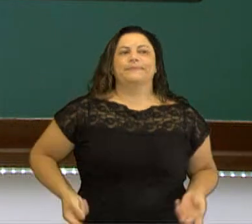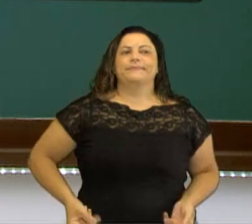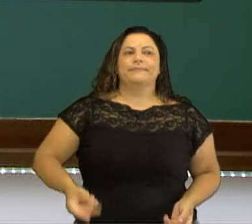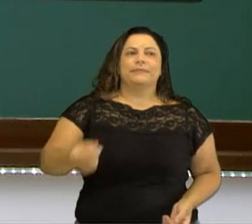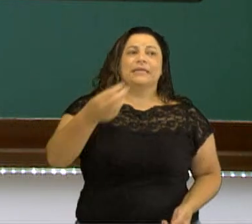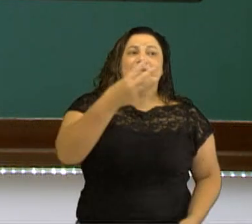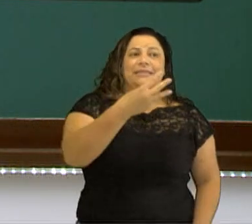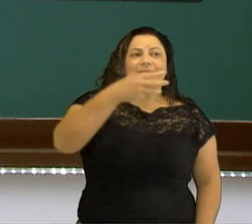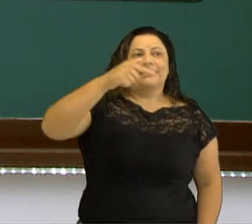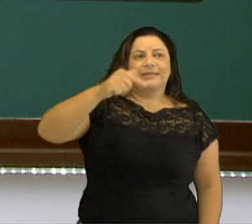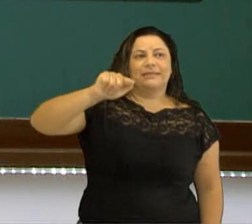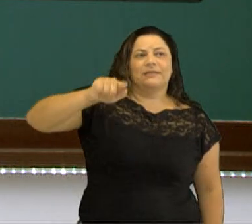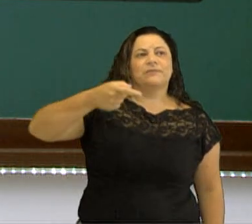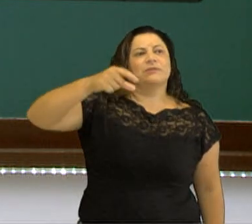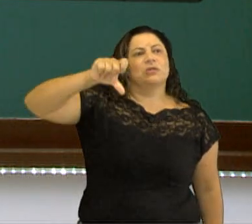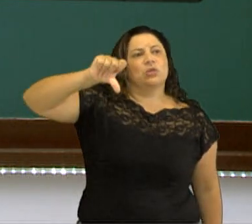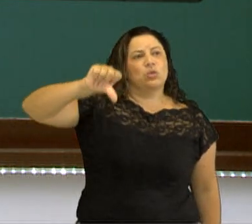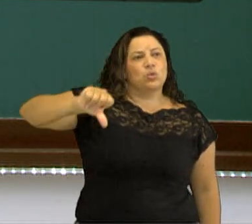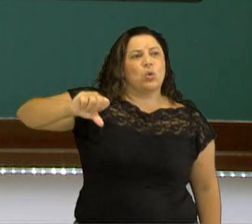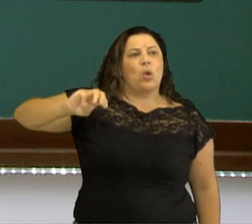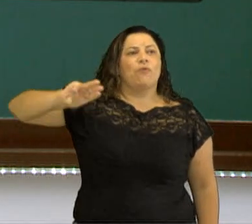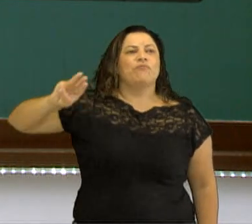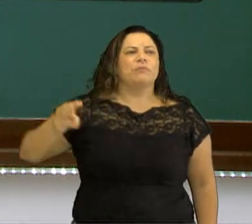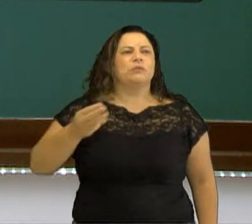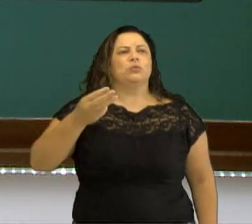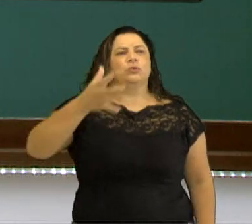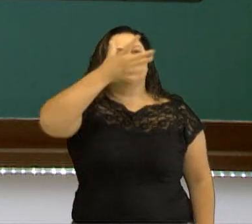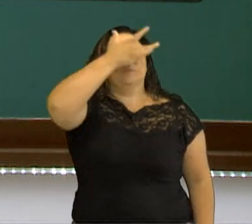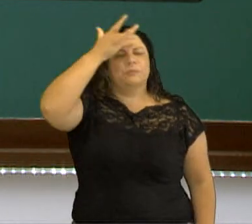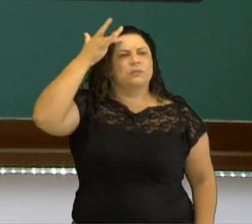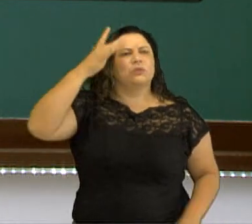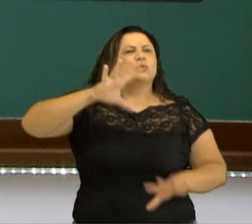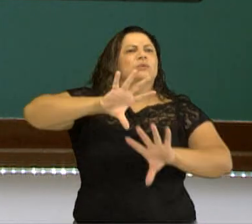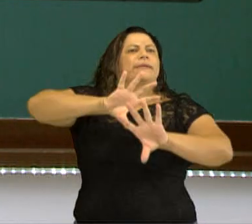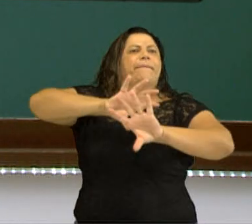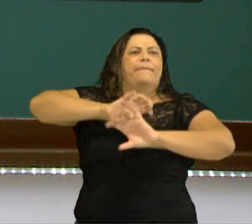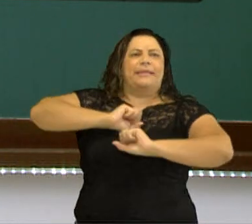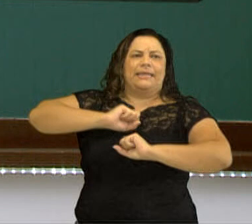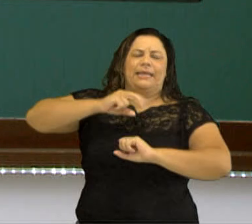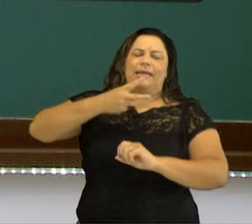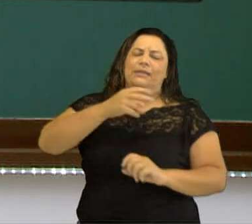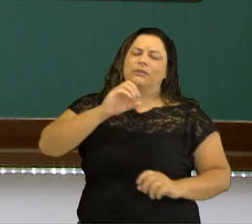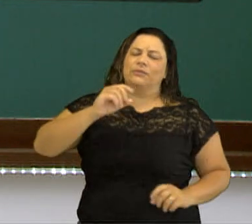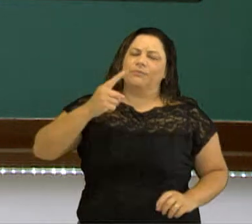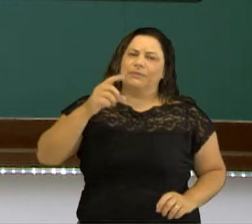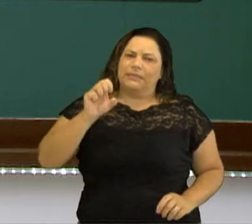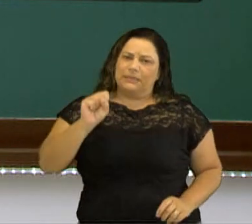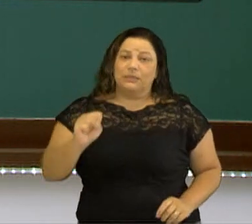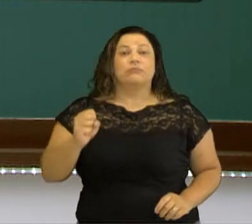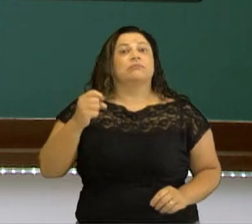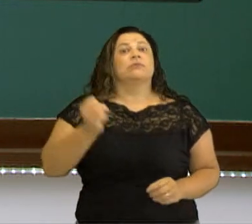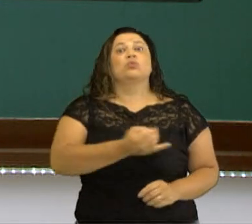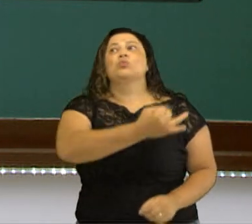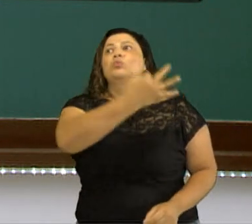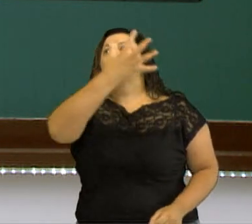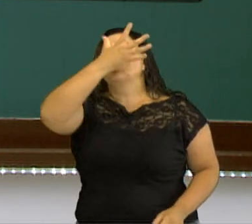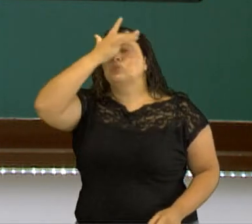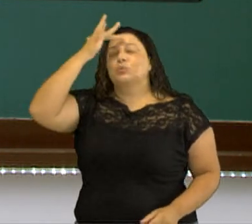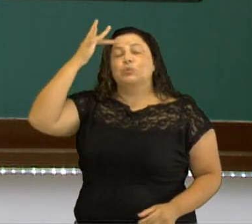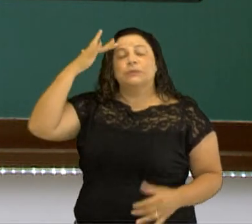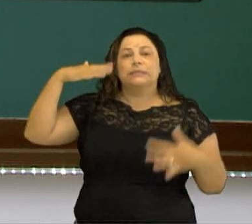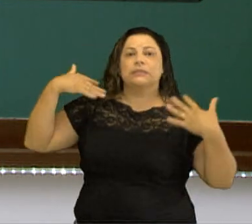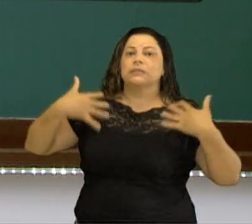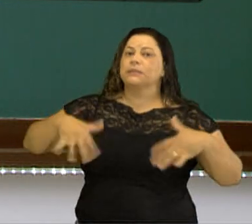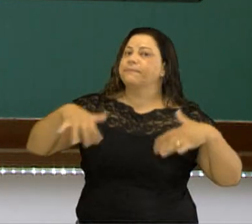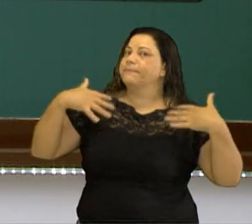37,9 milhões de pessoas foram infectadas com HIV em 2018. Então olha a quantidade de pessoas que estão se infectando, mesmo a gente tendo